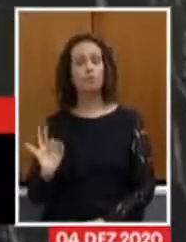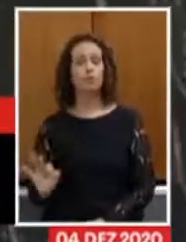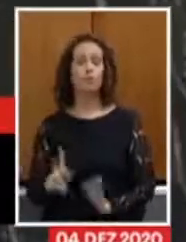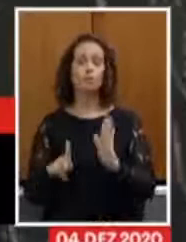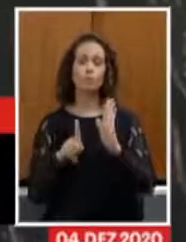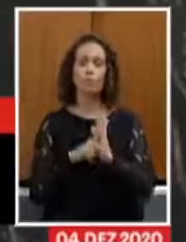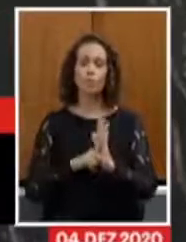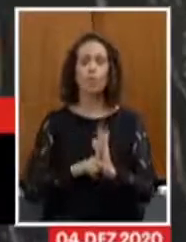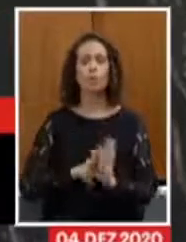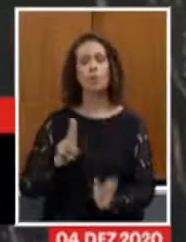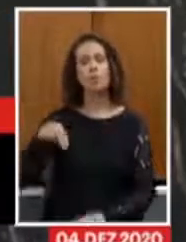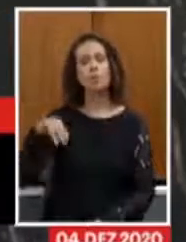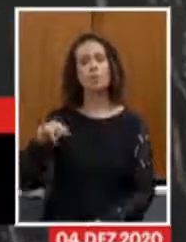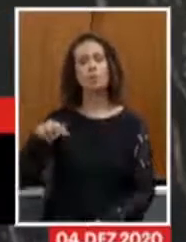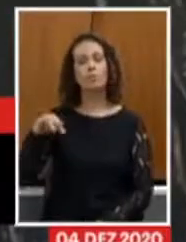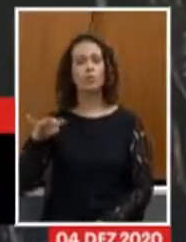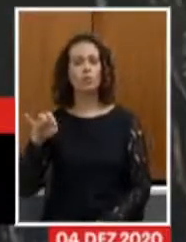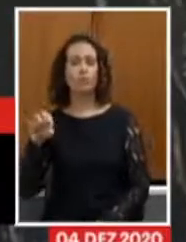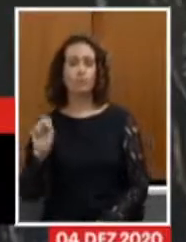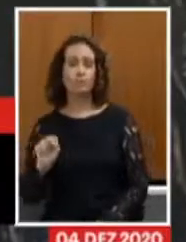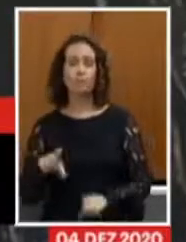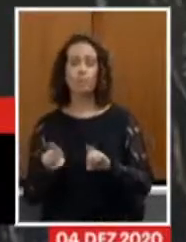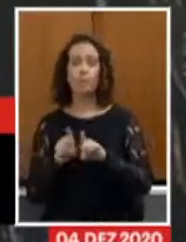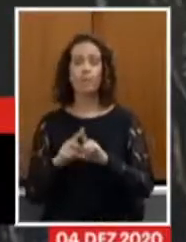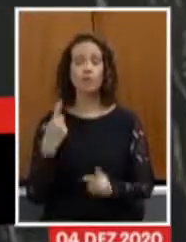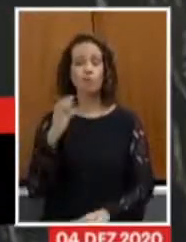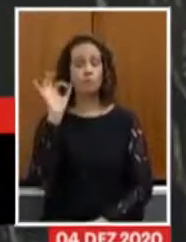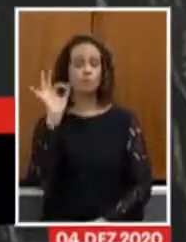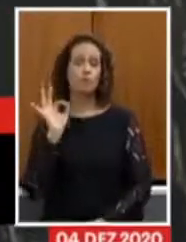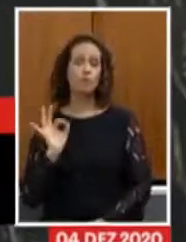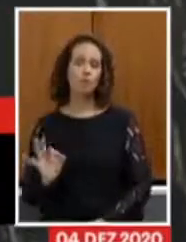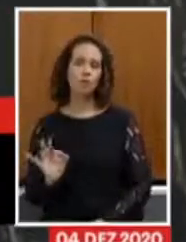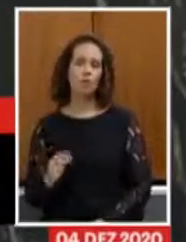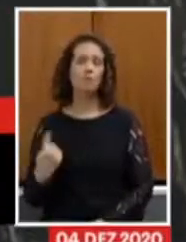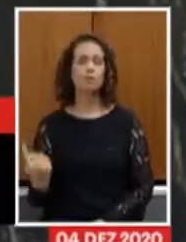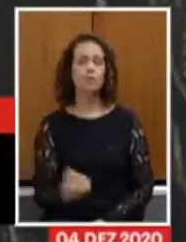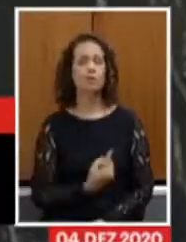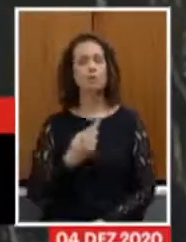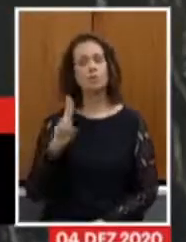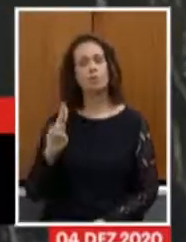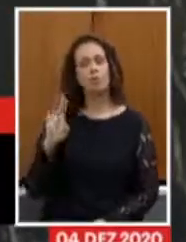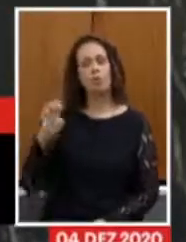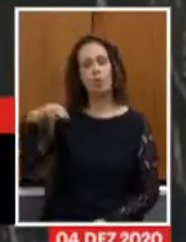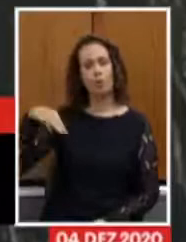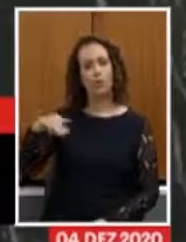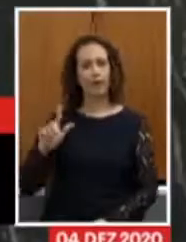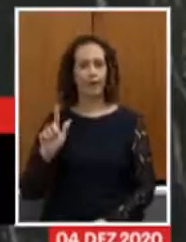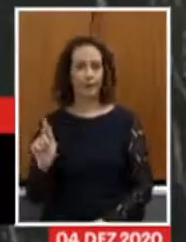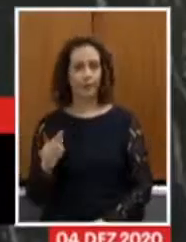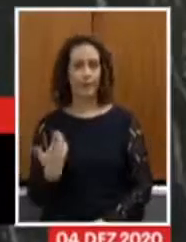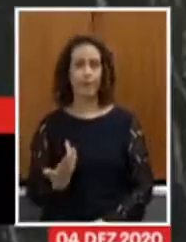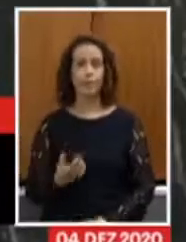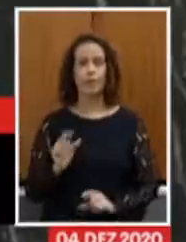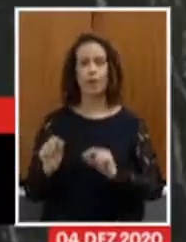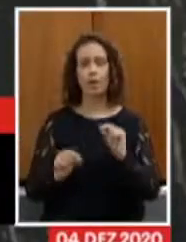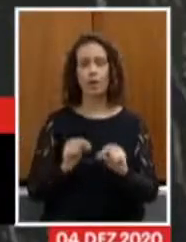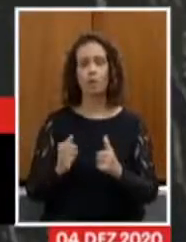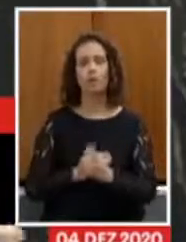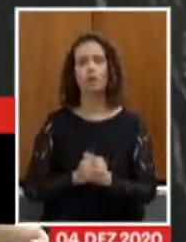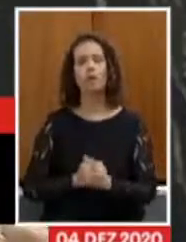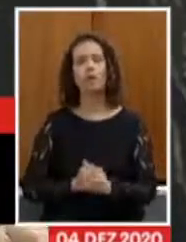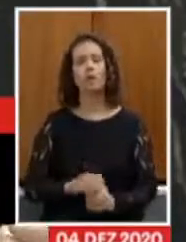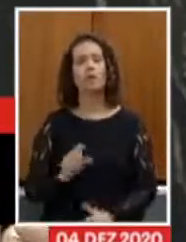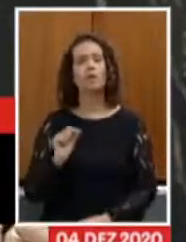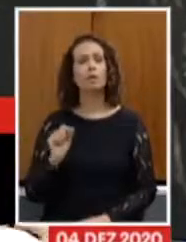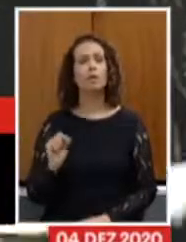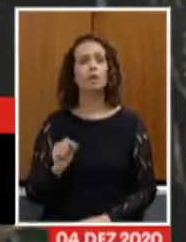nossa Unimontes e 1% do orçamento para a nossa UENG. É essa disputa de prioridades que nós estamos